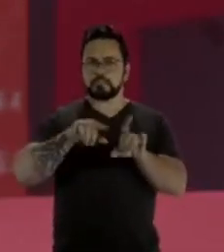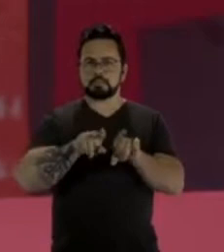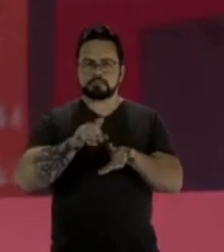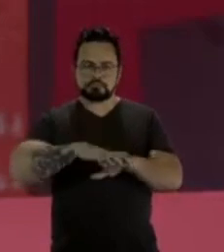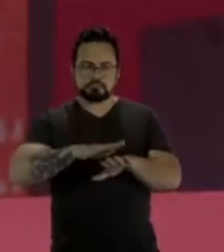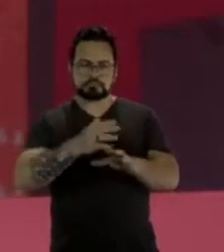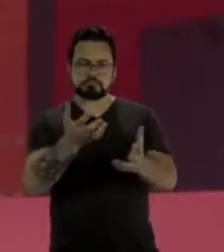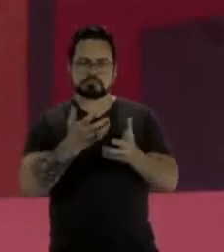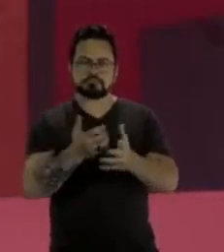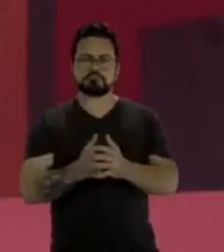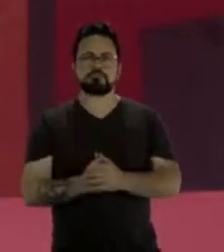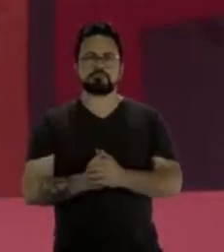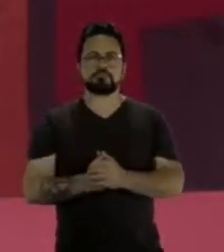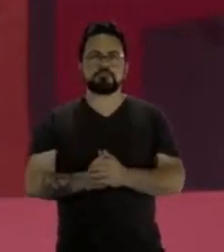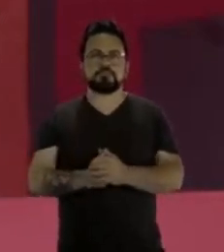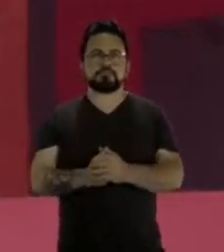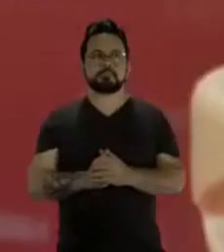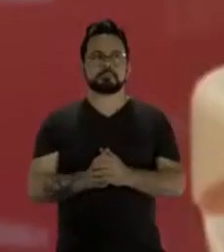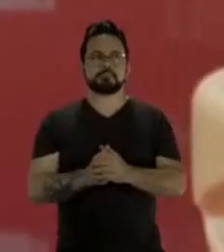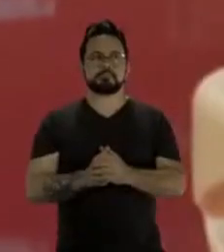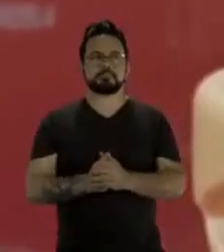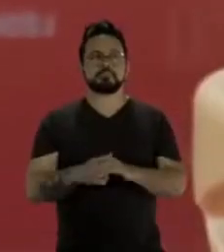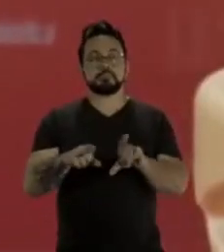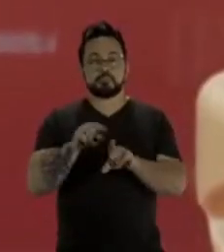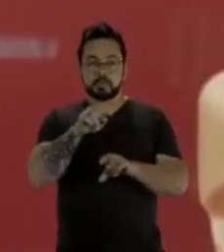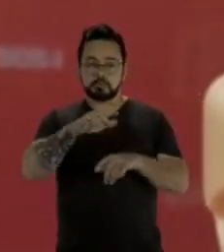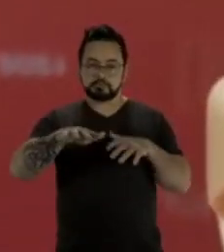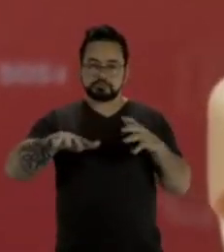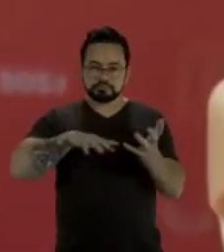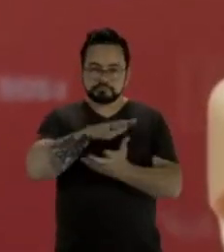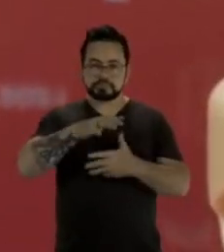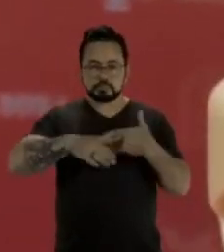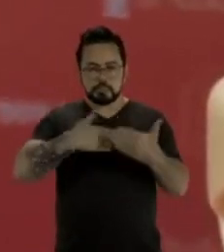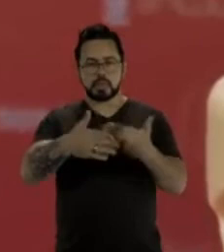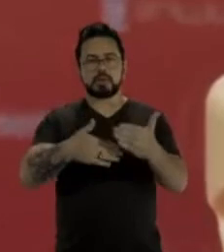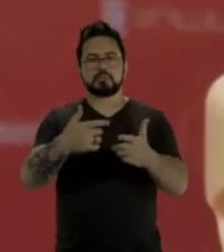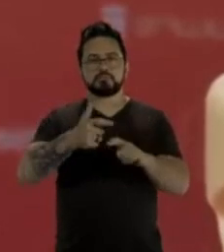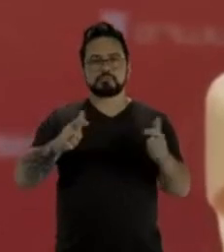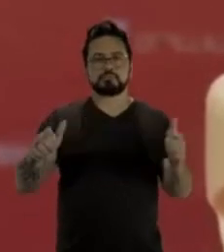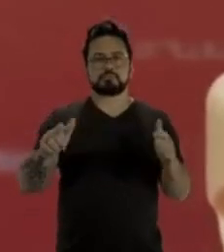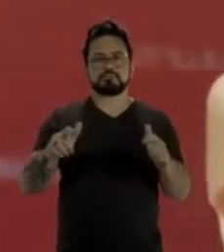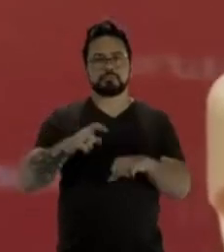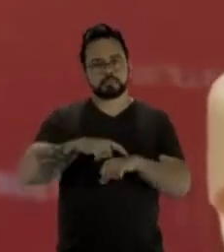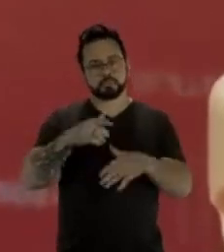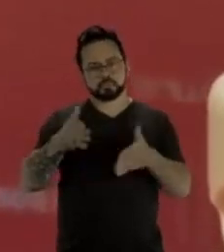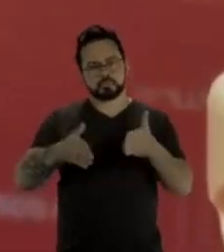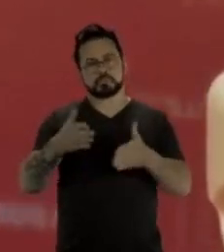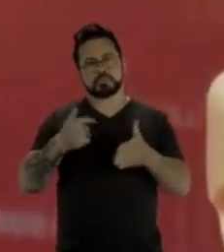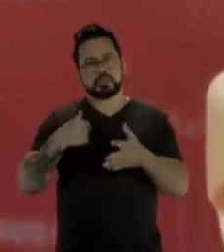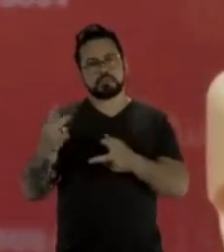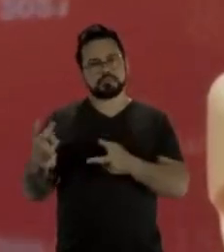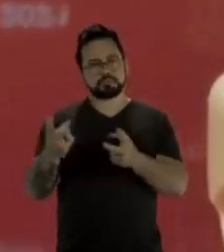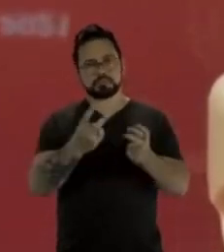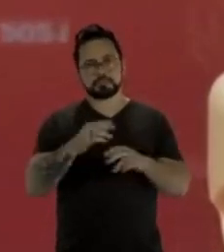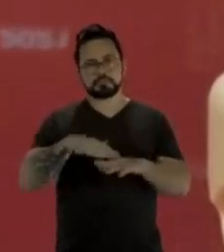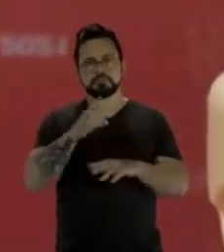de positividade. É um movimento crescente, né, entre os consumidores. Depois de um certo tempo mesmo, eu comecei a me